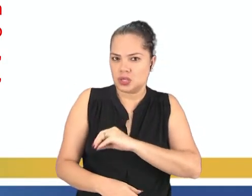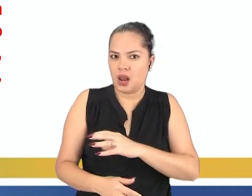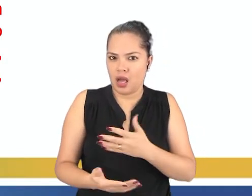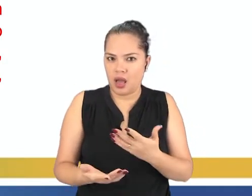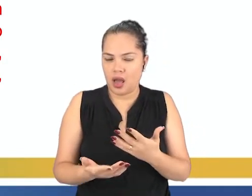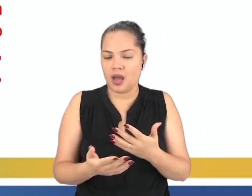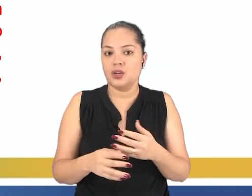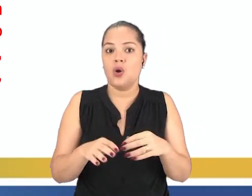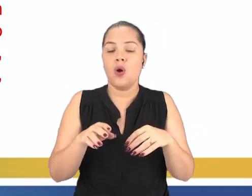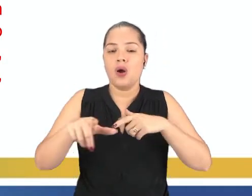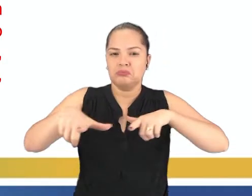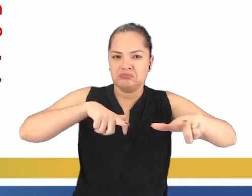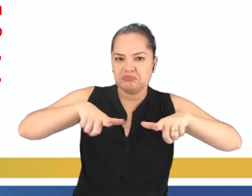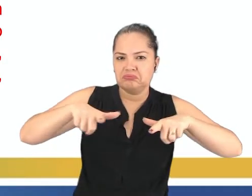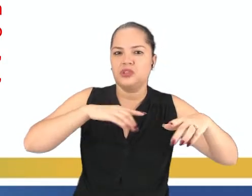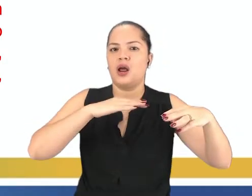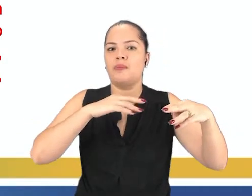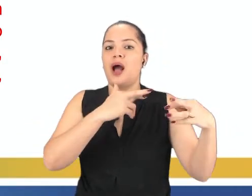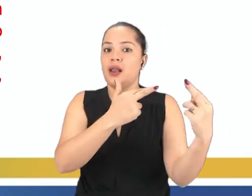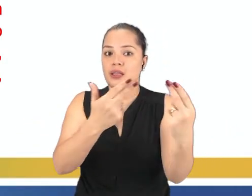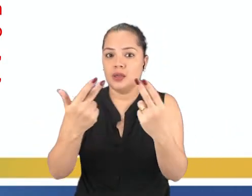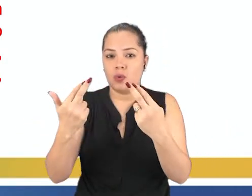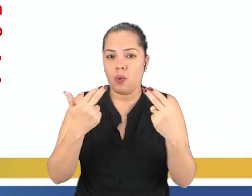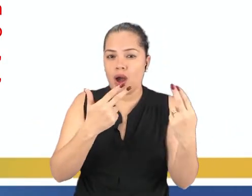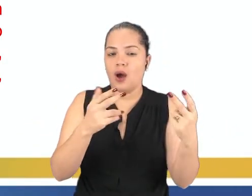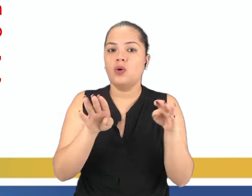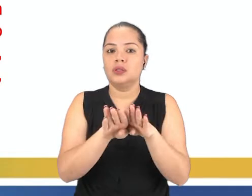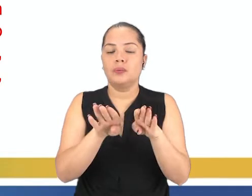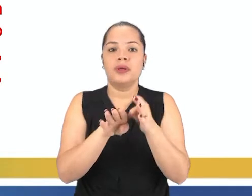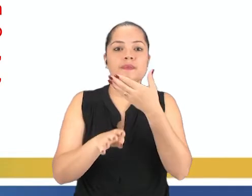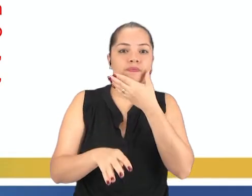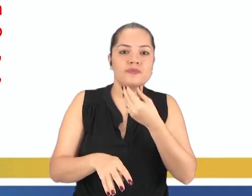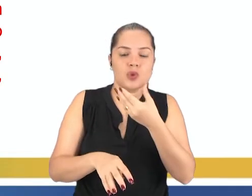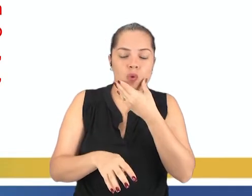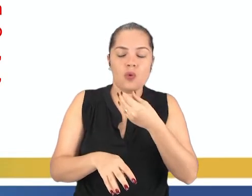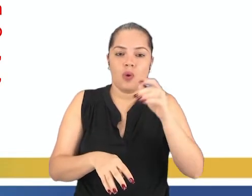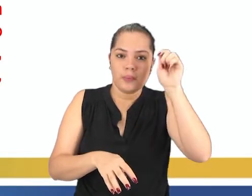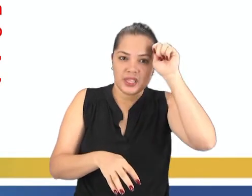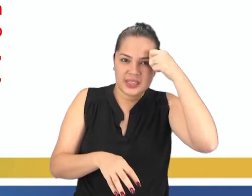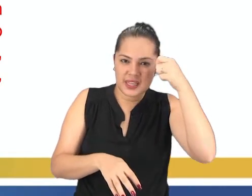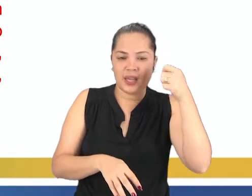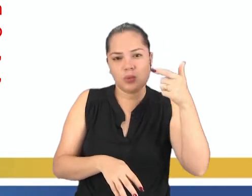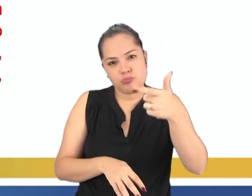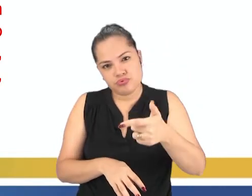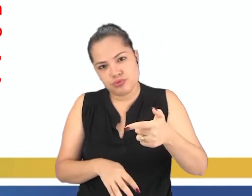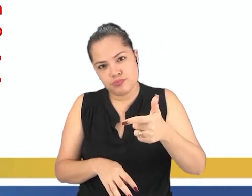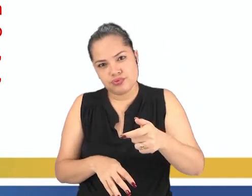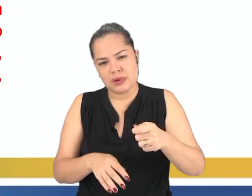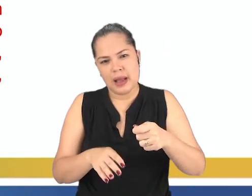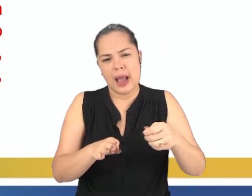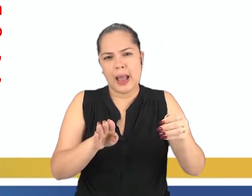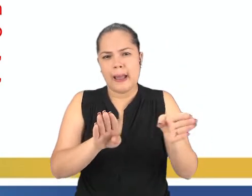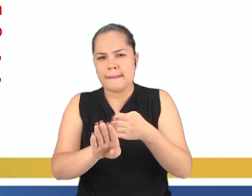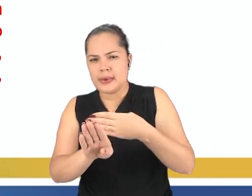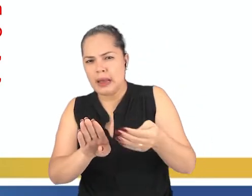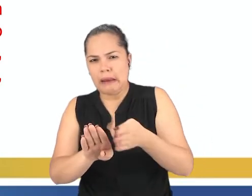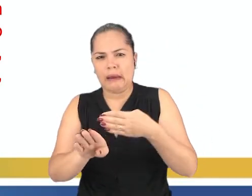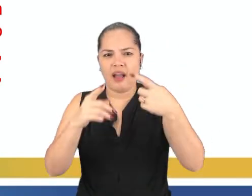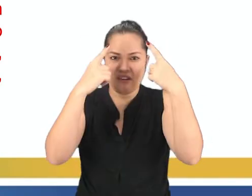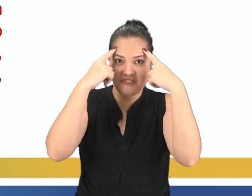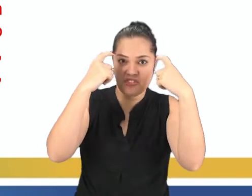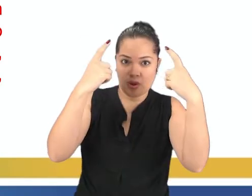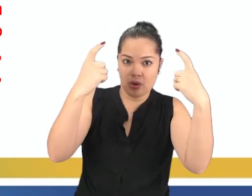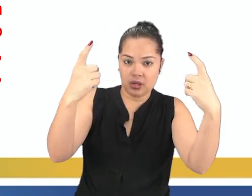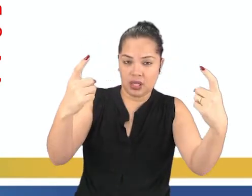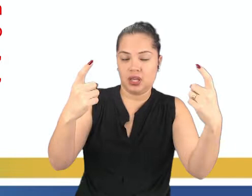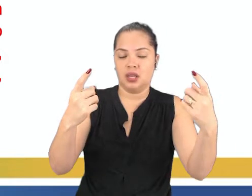cargos iguais, enquanto um homem negro, vítima de assalto, for espancado por acharem que o suspeito é ele, enquanto o